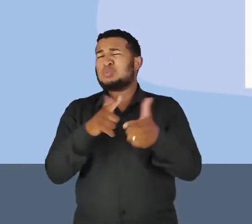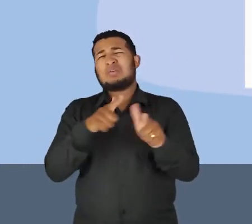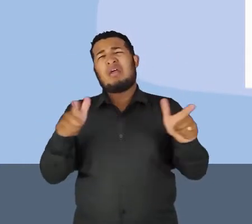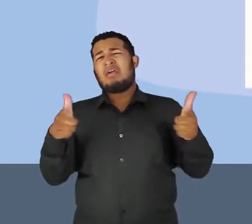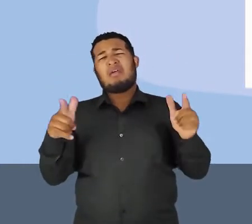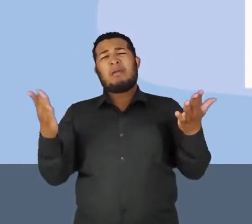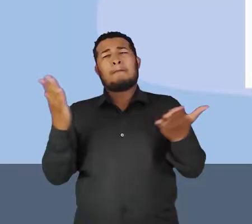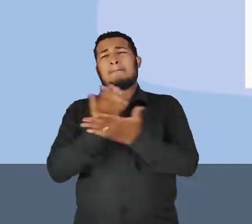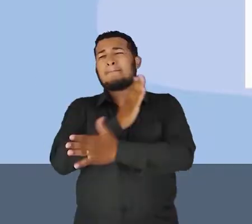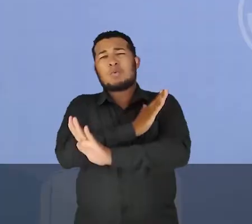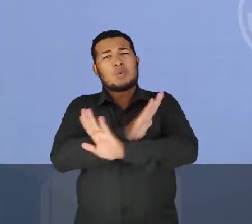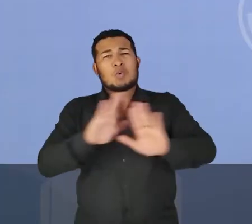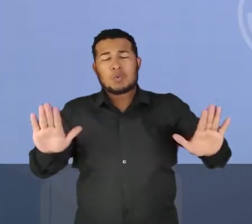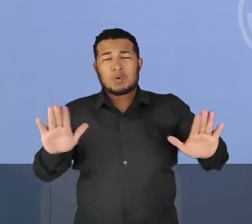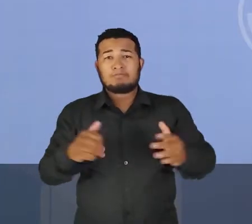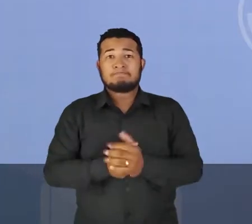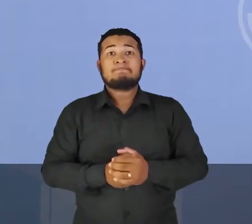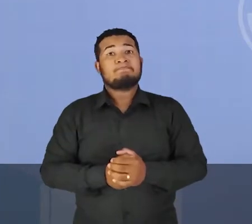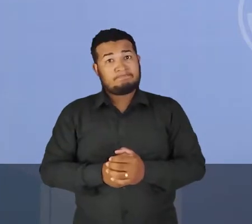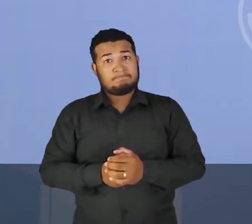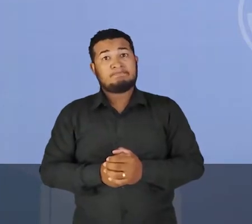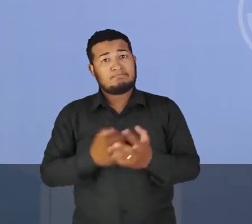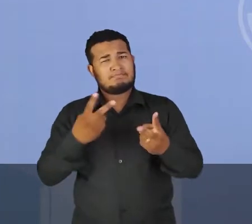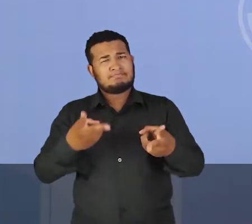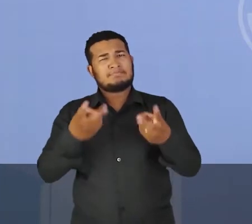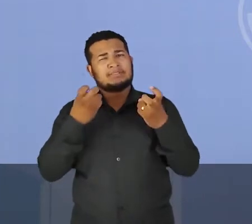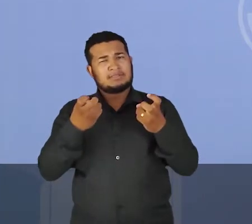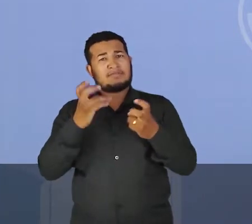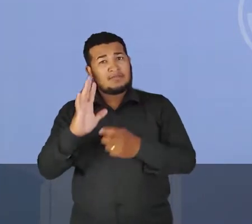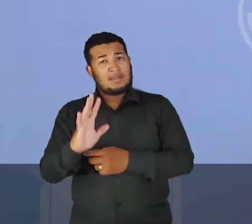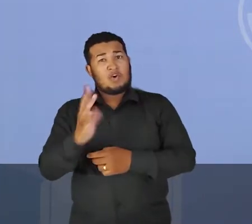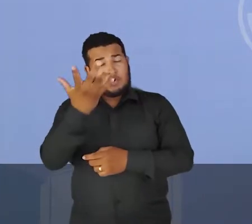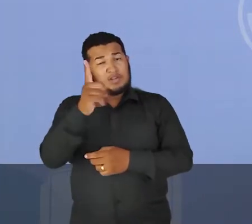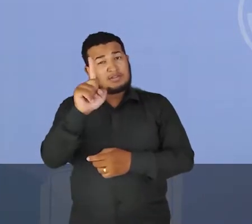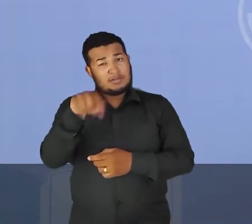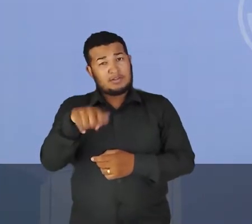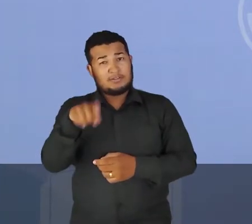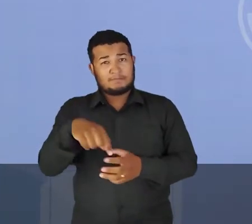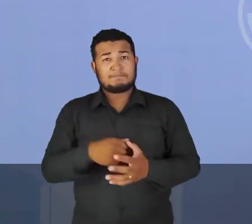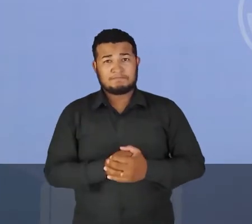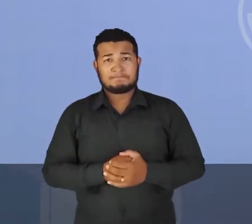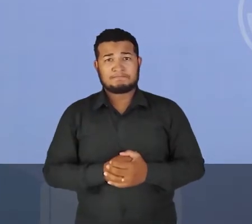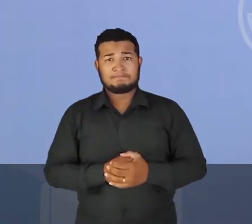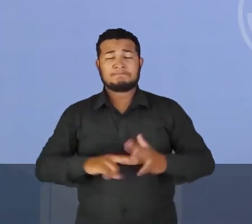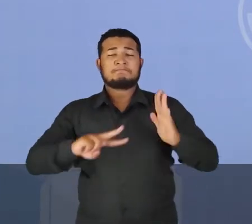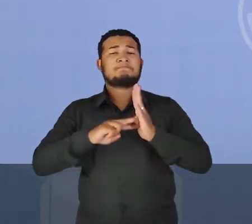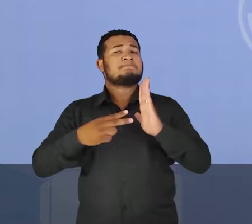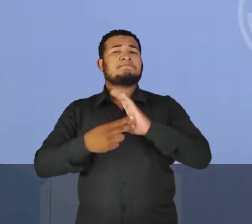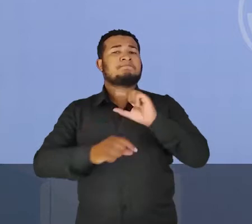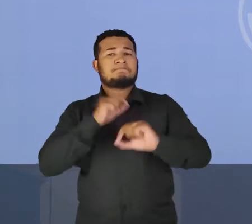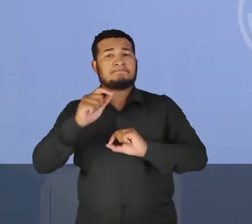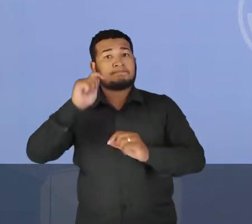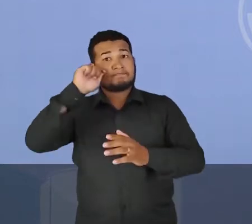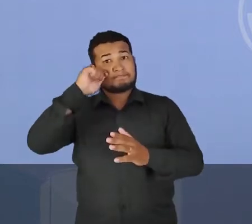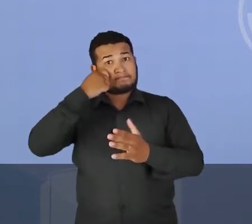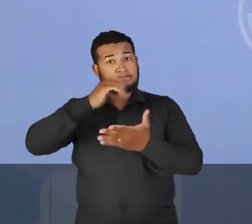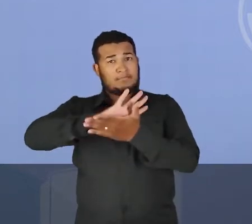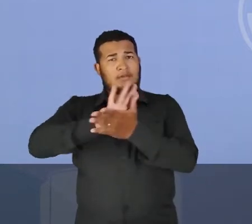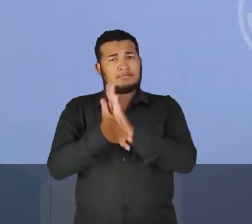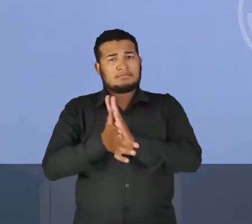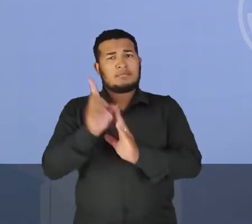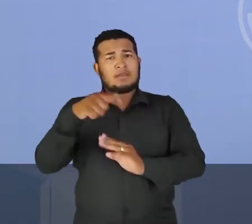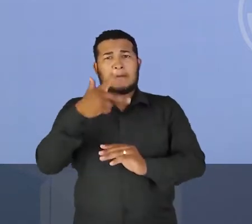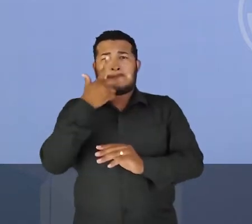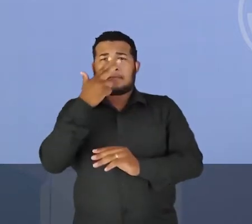gente, observe que é isso mesmo que acontece, né? Ou seja, esse racismo é uma